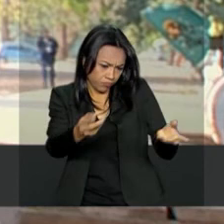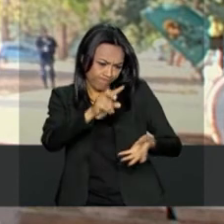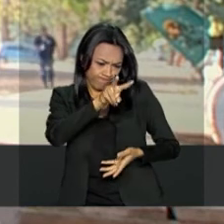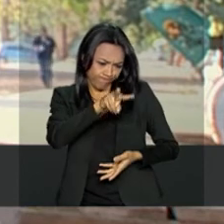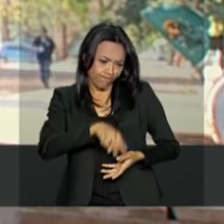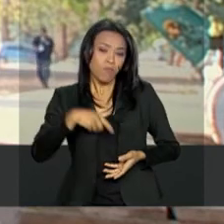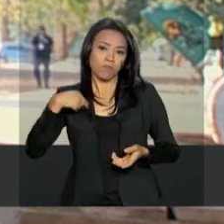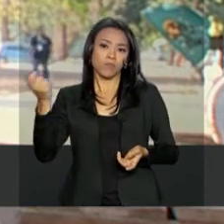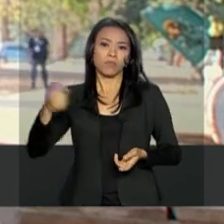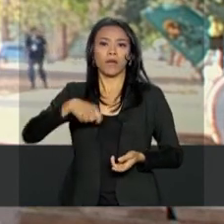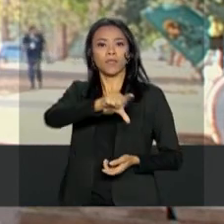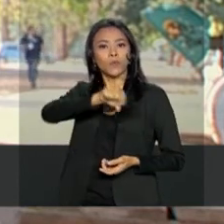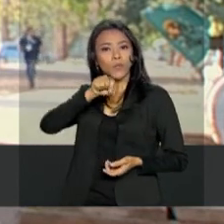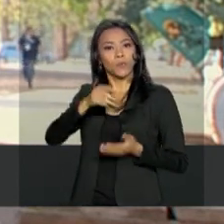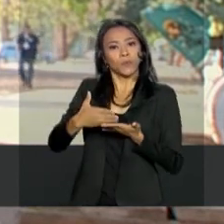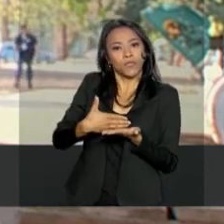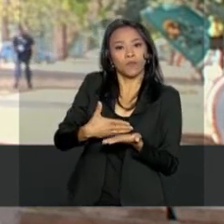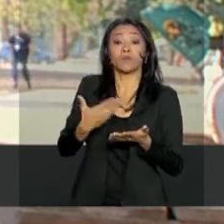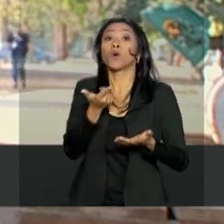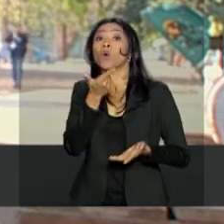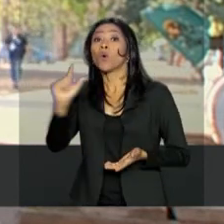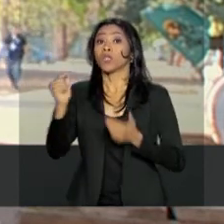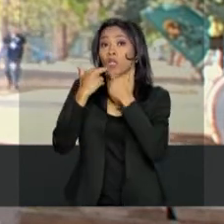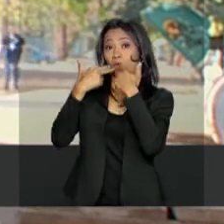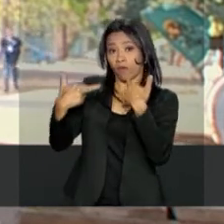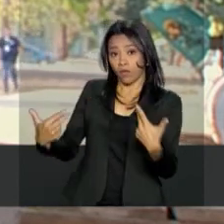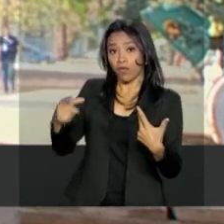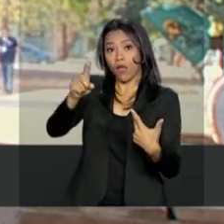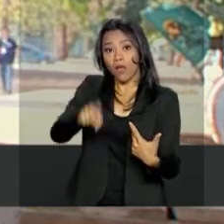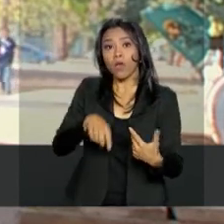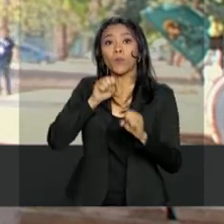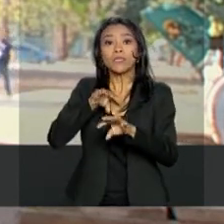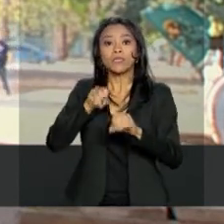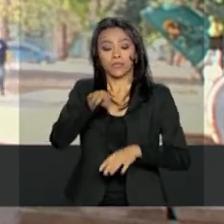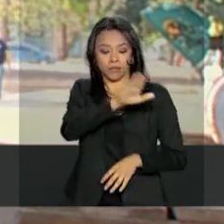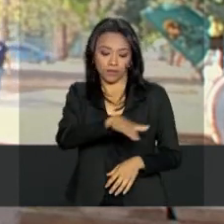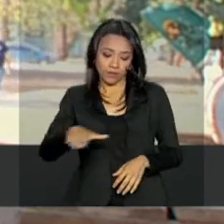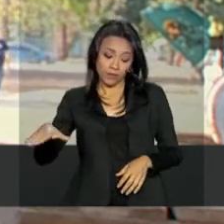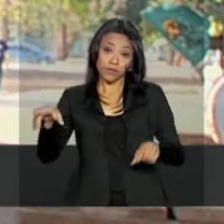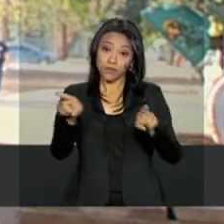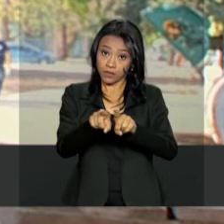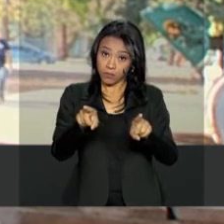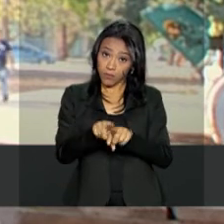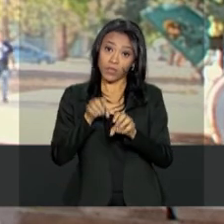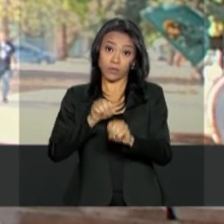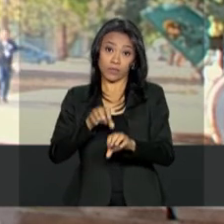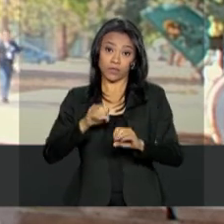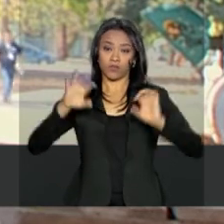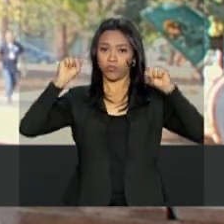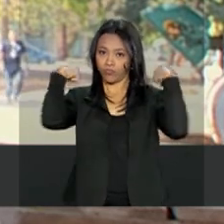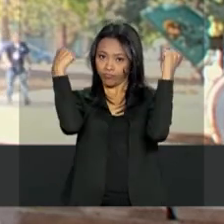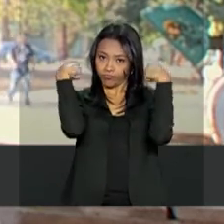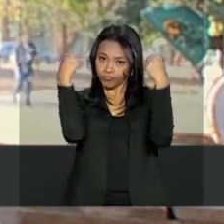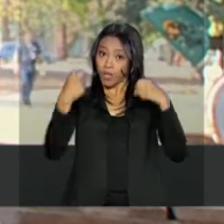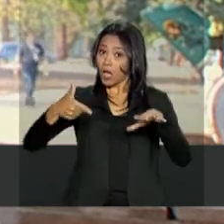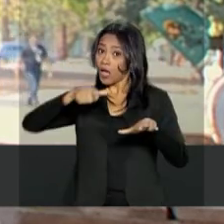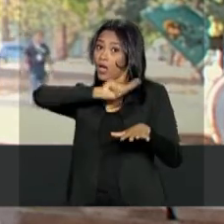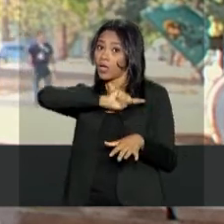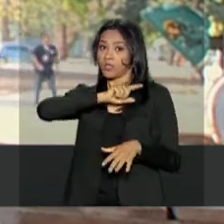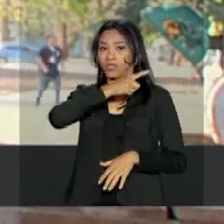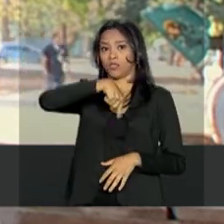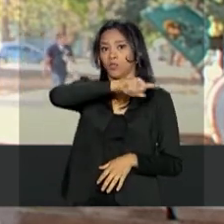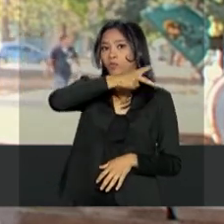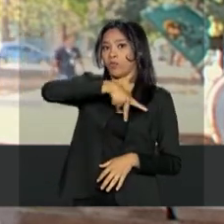fazer essa escolha com isso. Uma outra novidade tem em relação ao ensino infantil e também ao ensino de educação física. Antes, os professores,